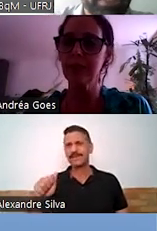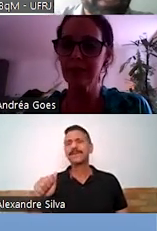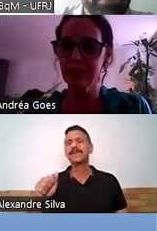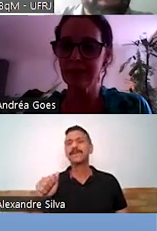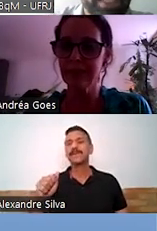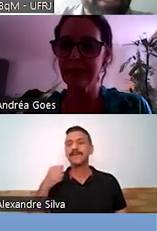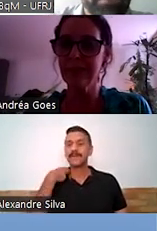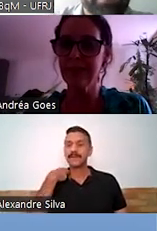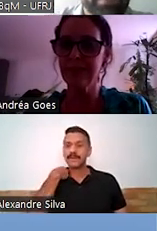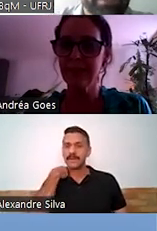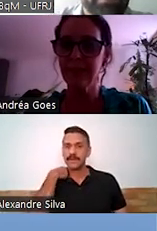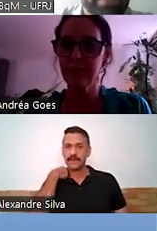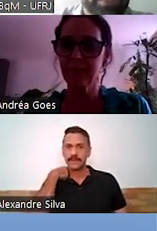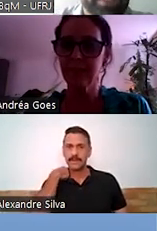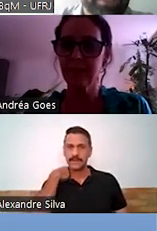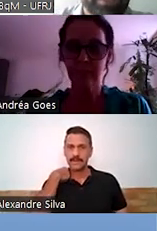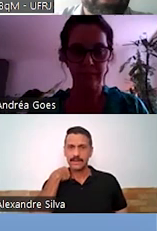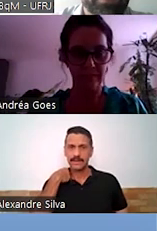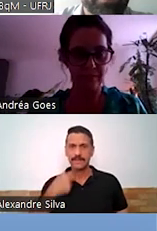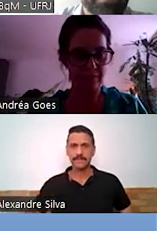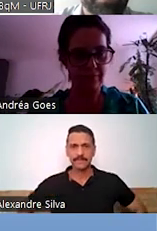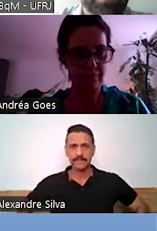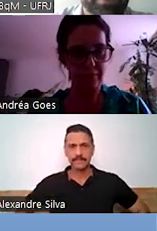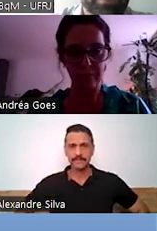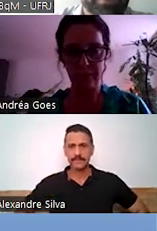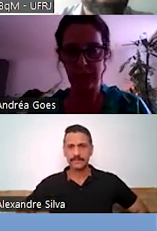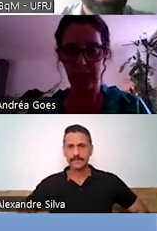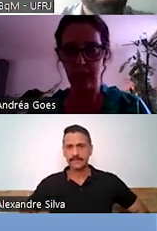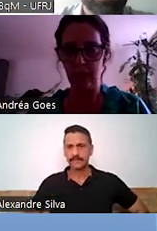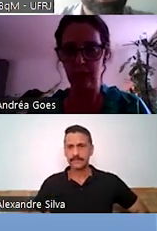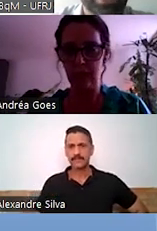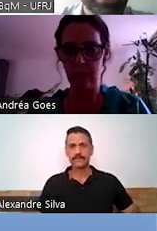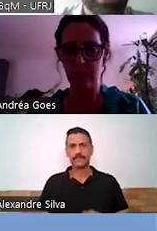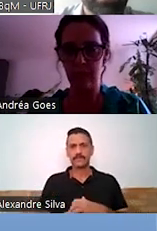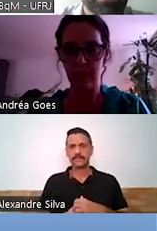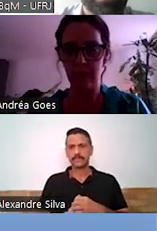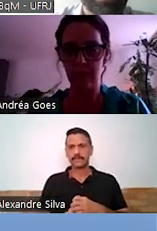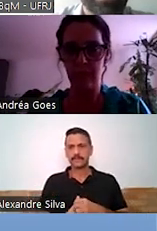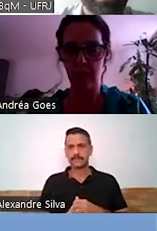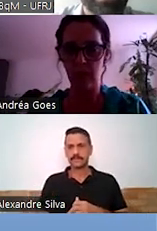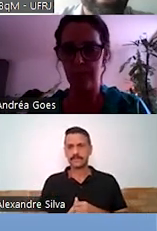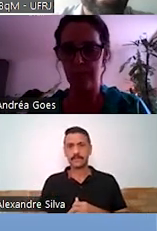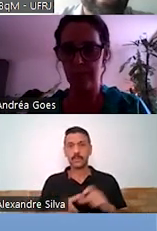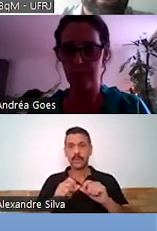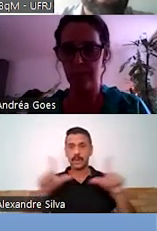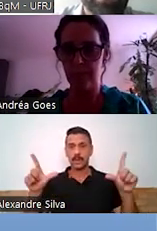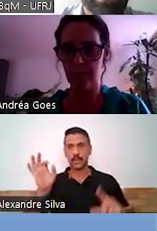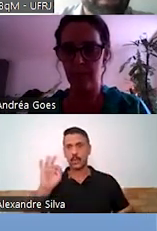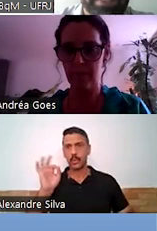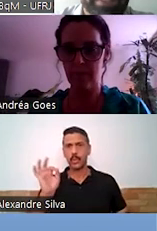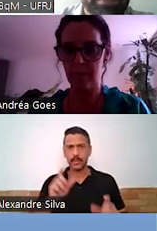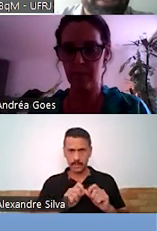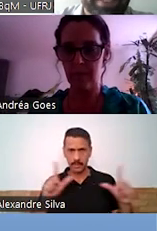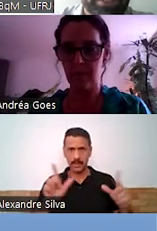de genética. apresentação de slide para ficar maior aqui? Não está no Ele modo não, slide, não. não?